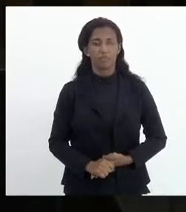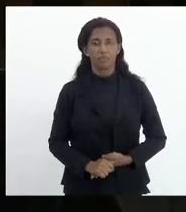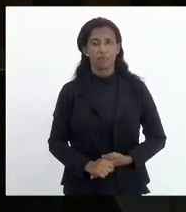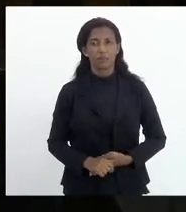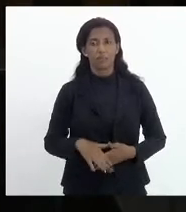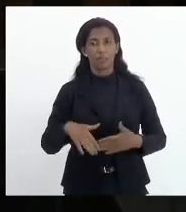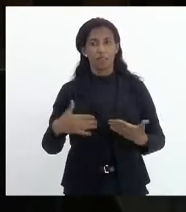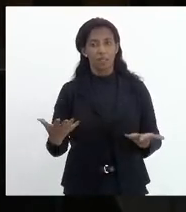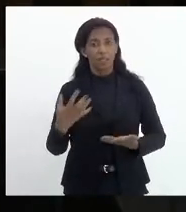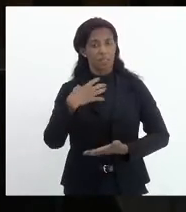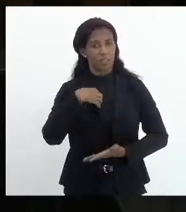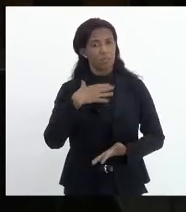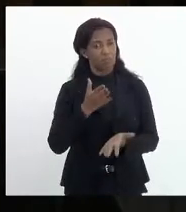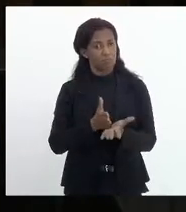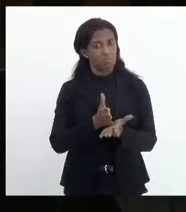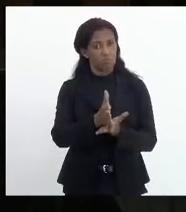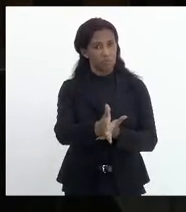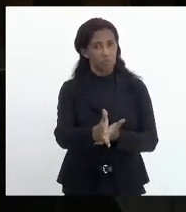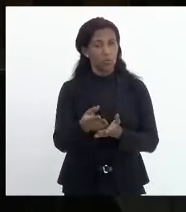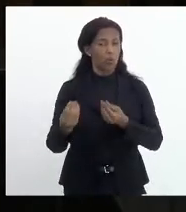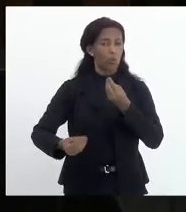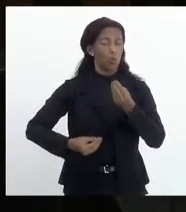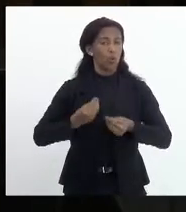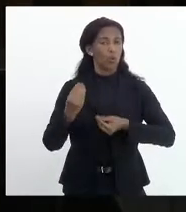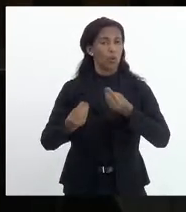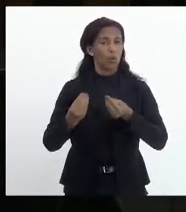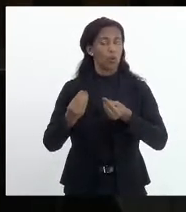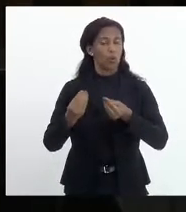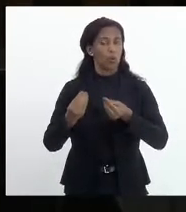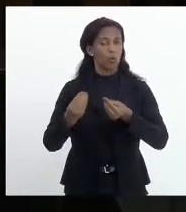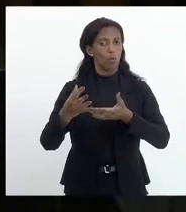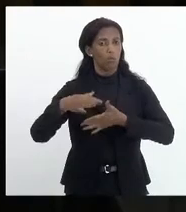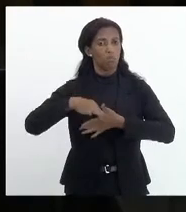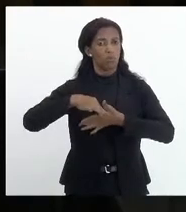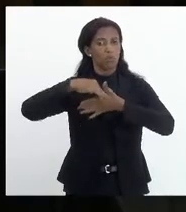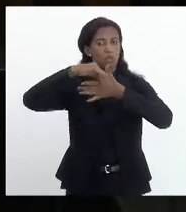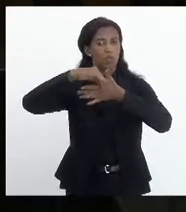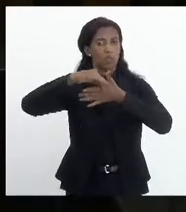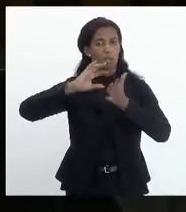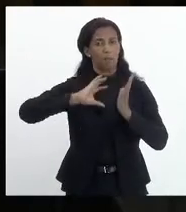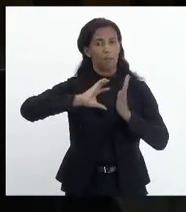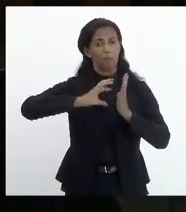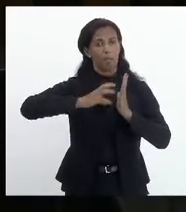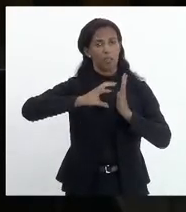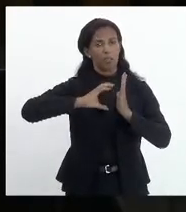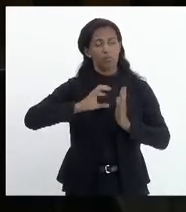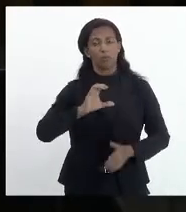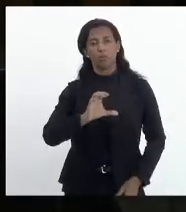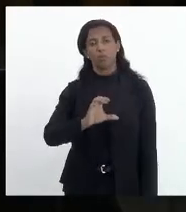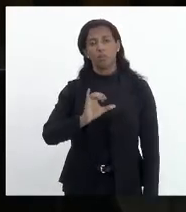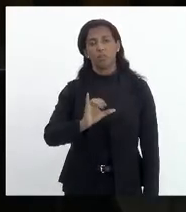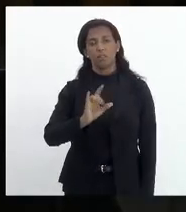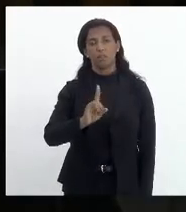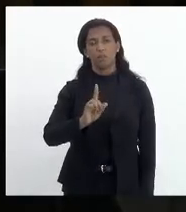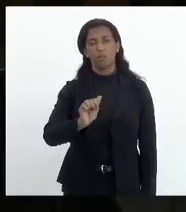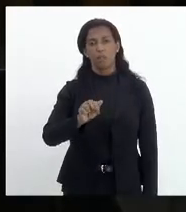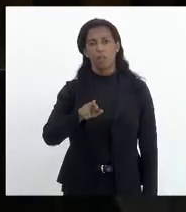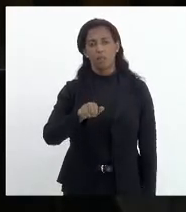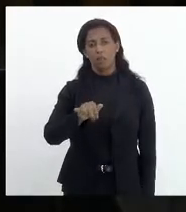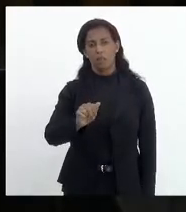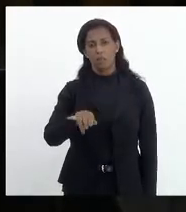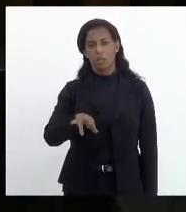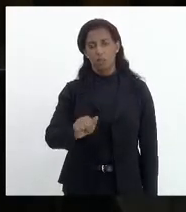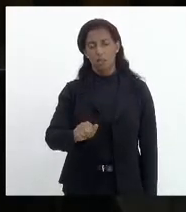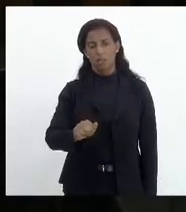como líder do partido cidadania na Assembleia Legislativa que ela